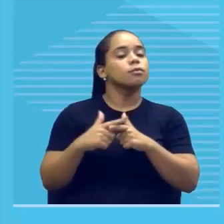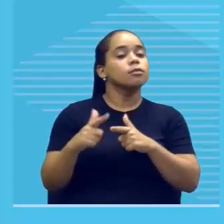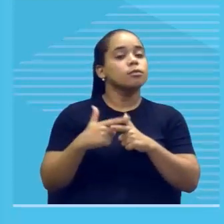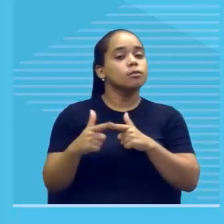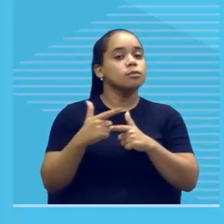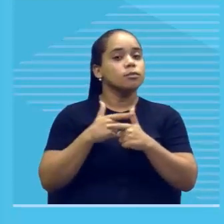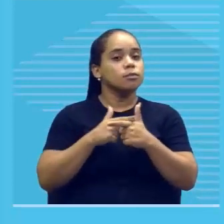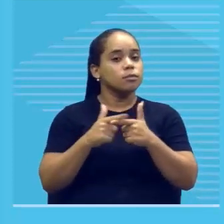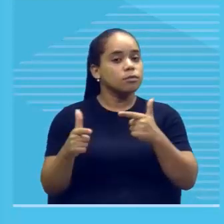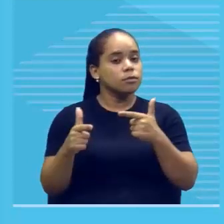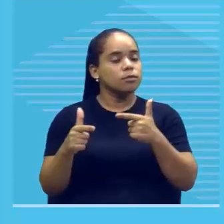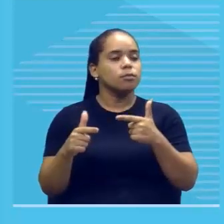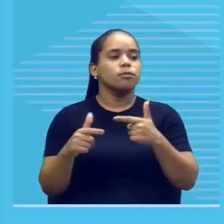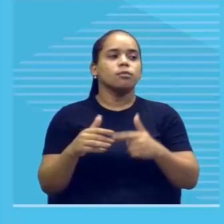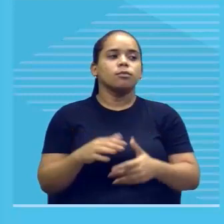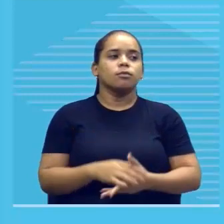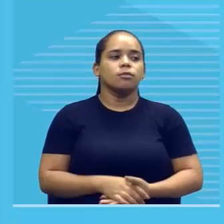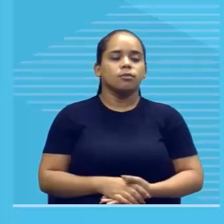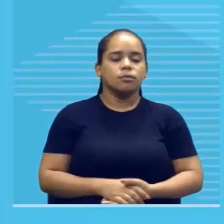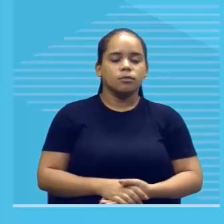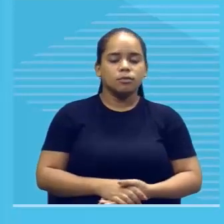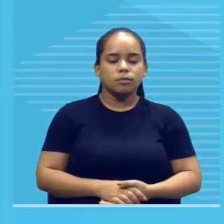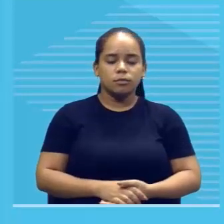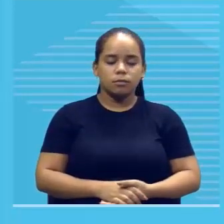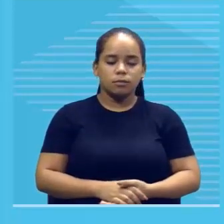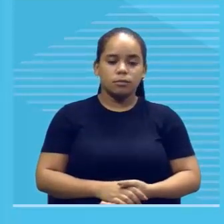e ficou assim né gente ó